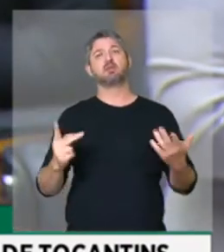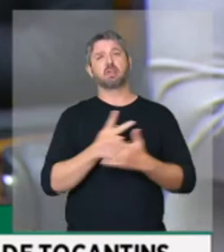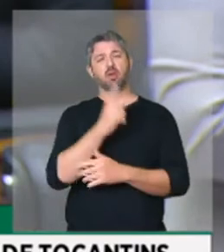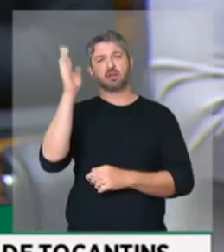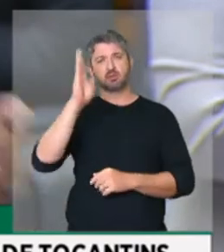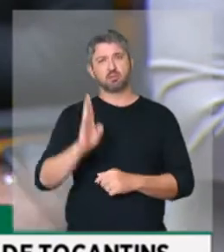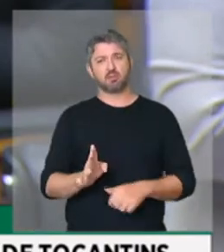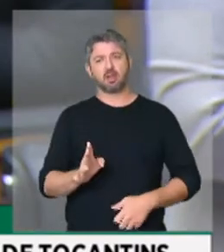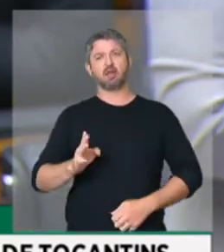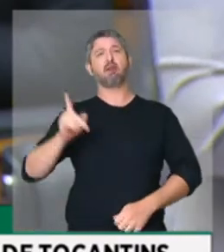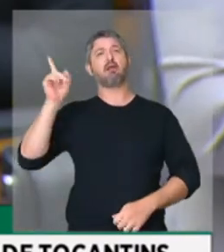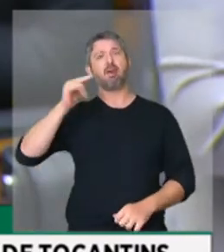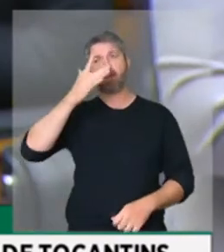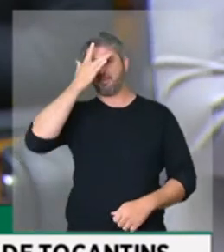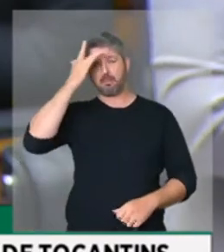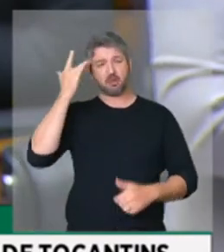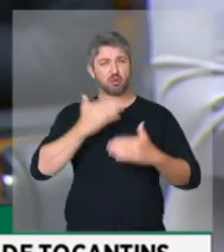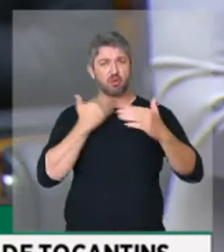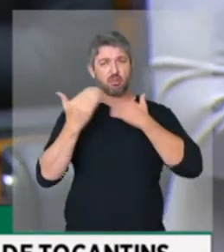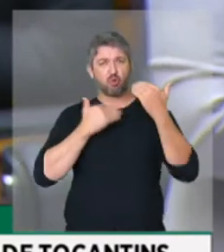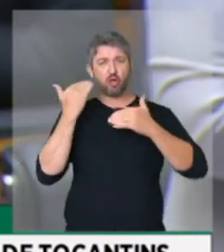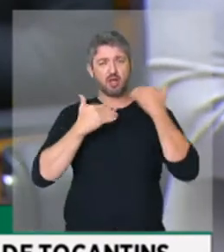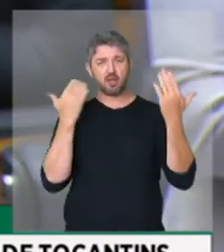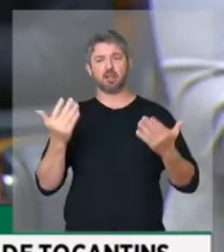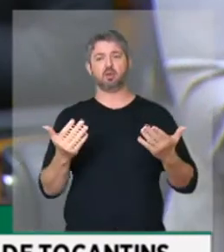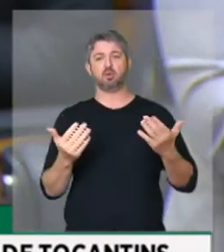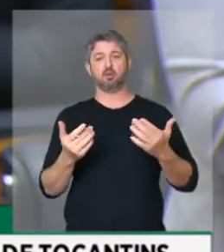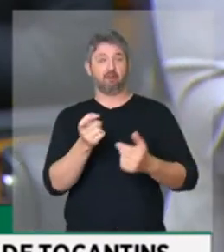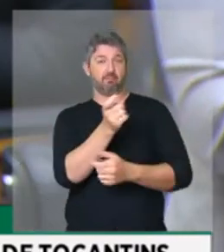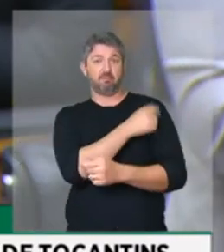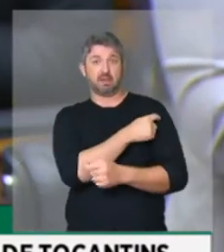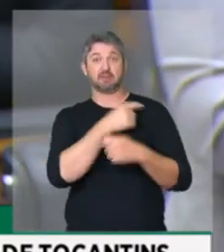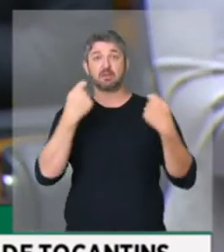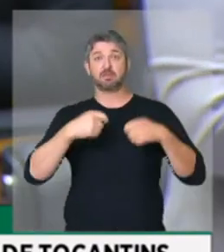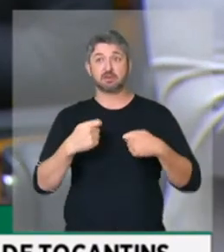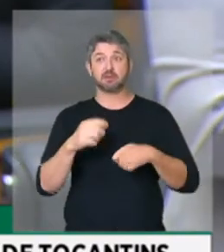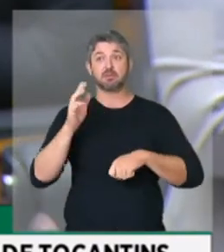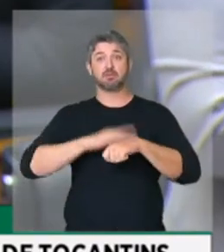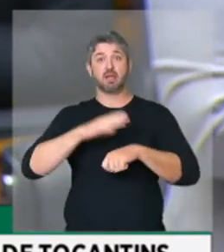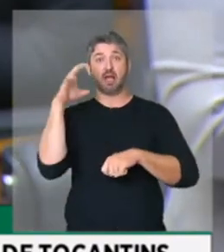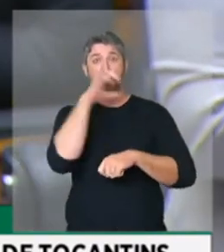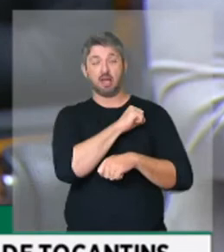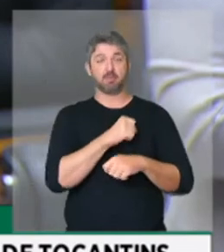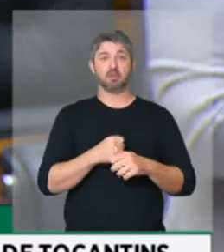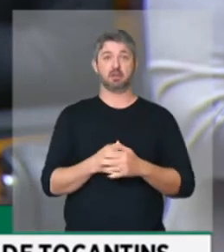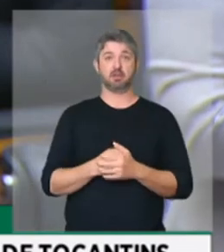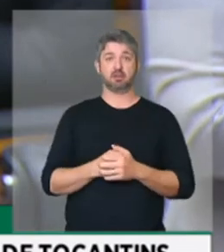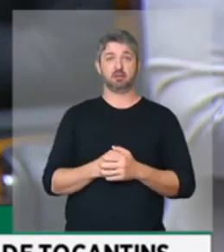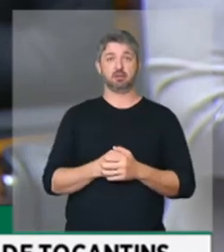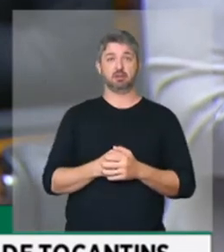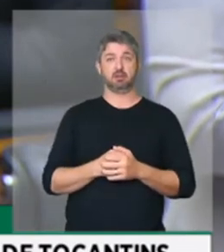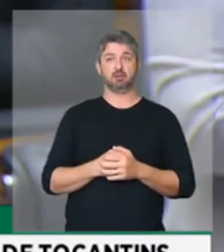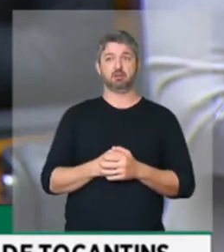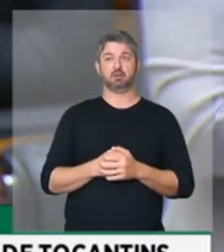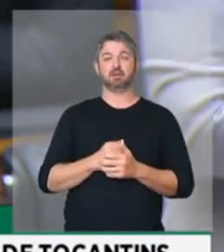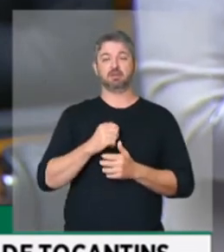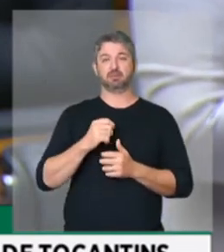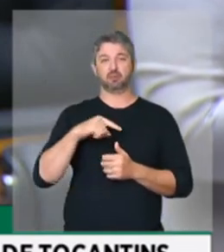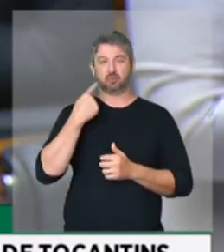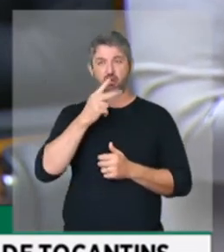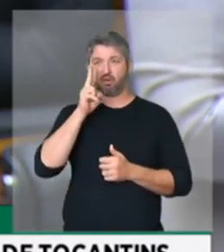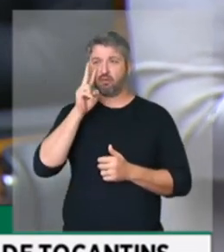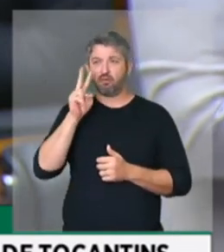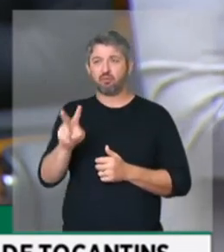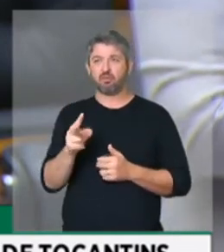Brasil são pessoas morrendo. Uma vacinação que precisa acontecer de forma mais rápida. Quando a gente